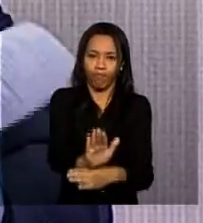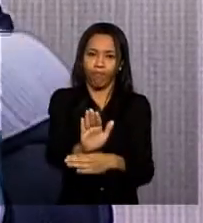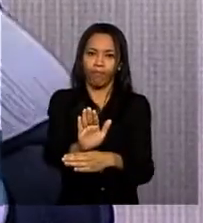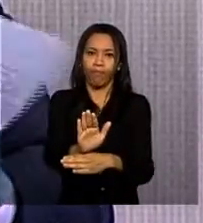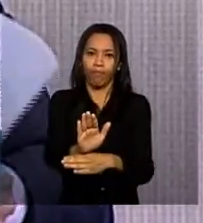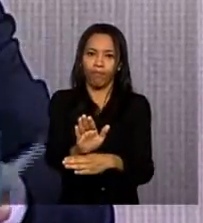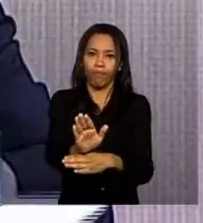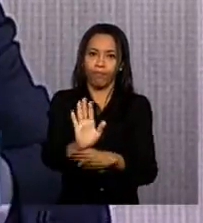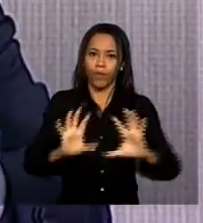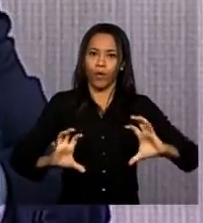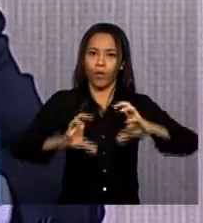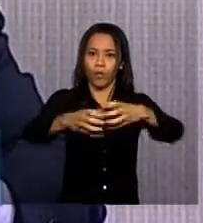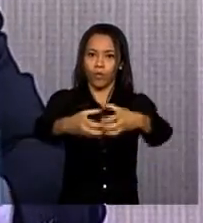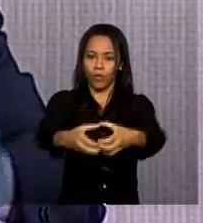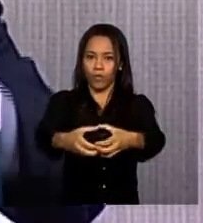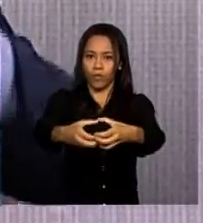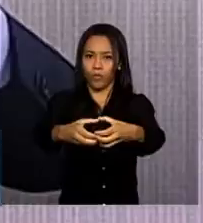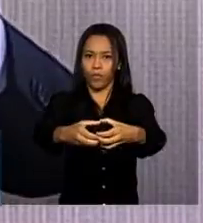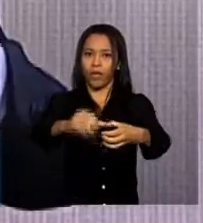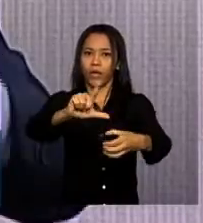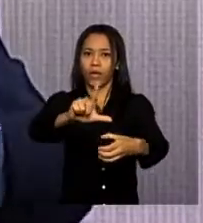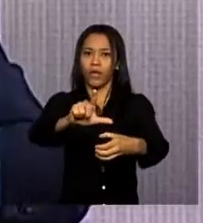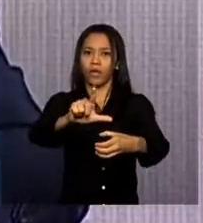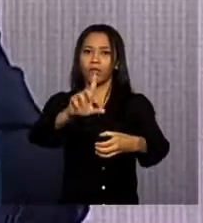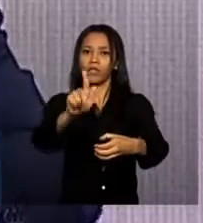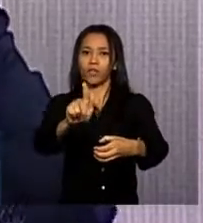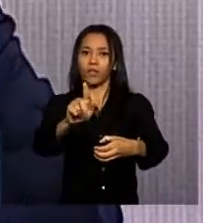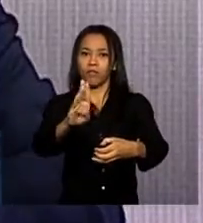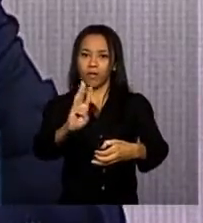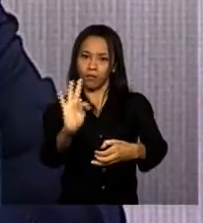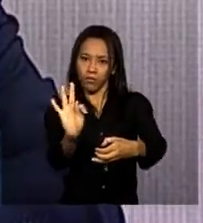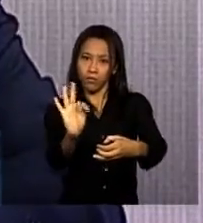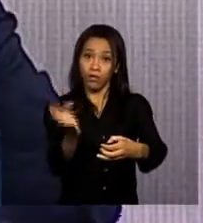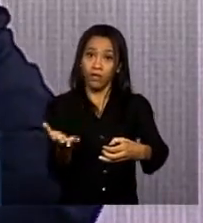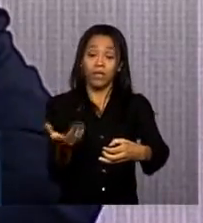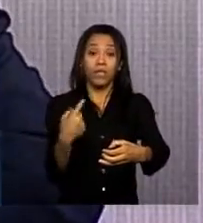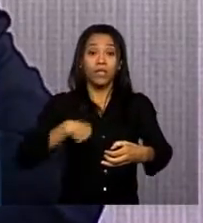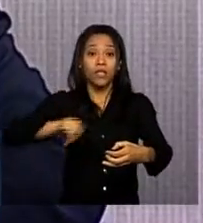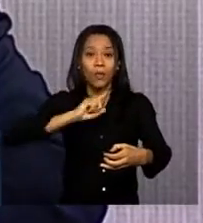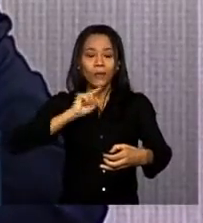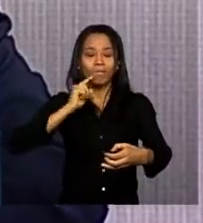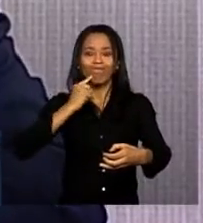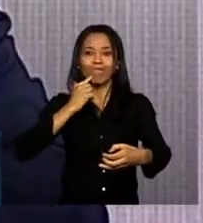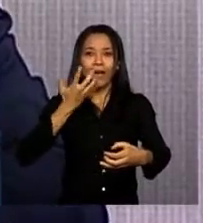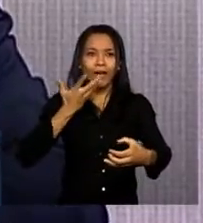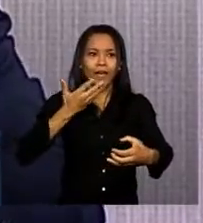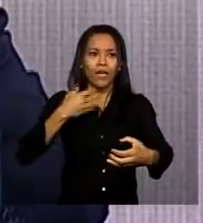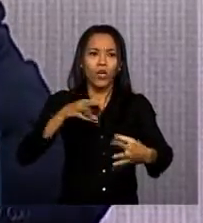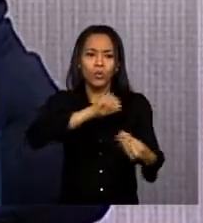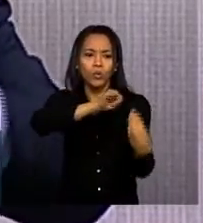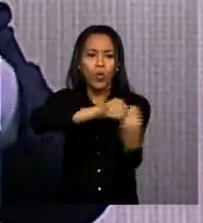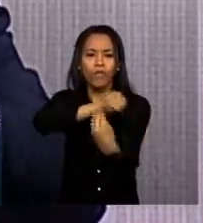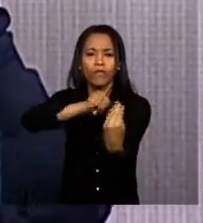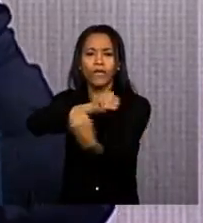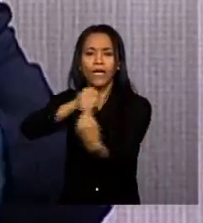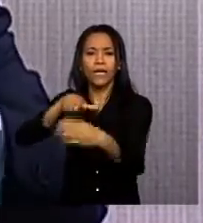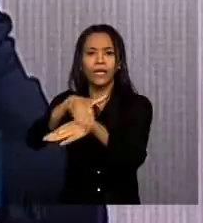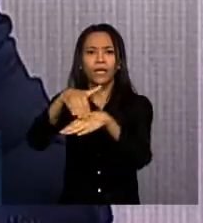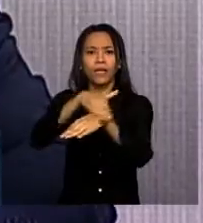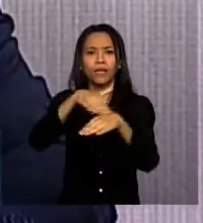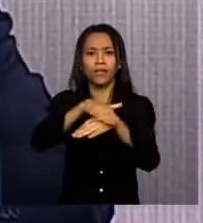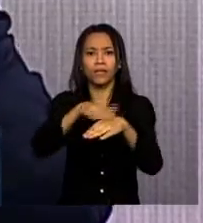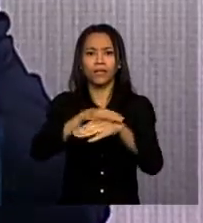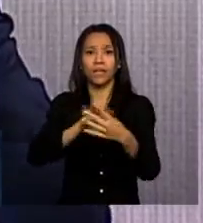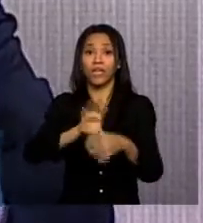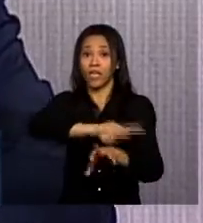da população LGBT, que nós vamos poder ampliar, estimular o diálogo e a negociação entre as esferas